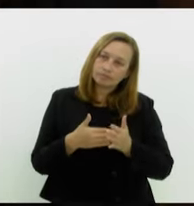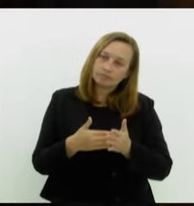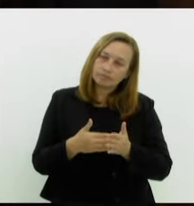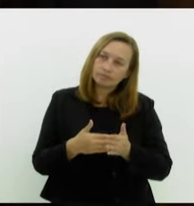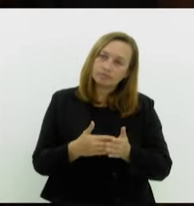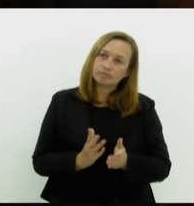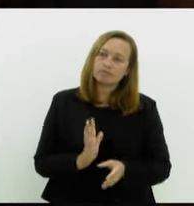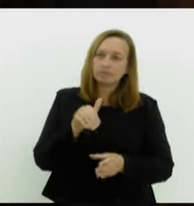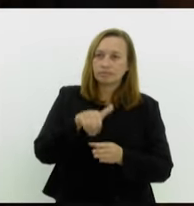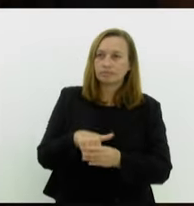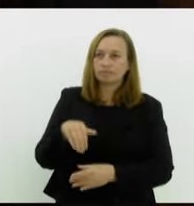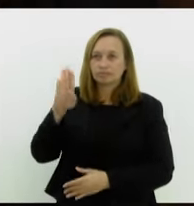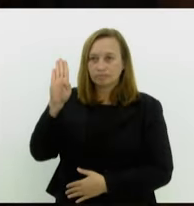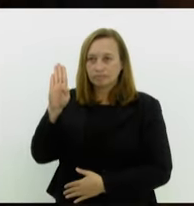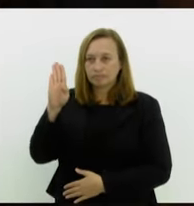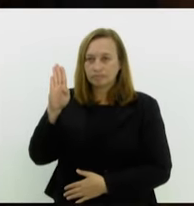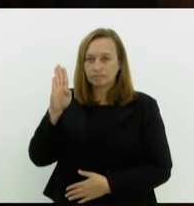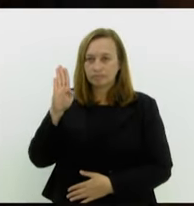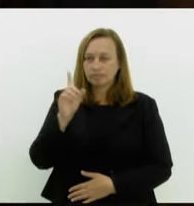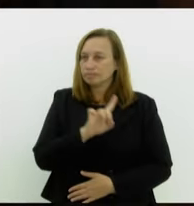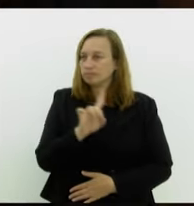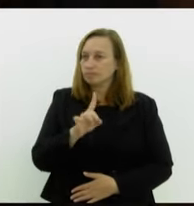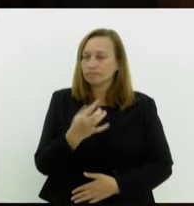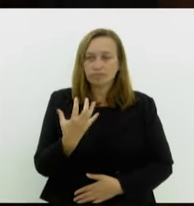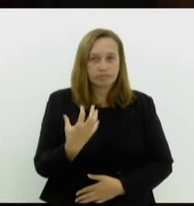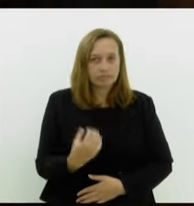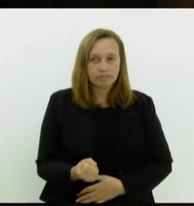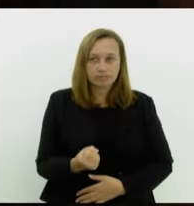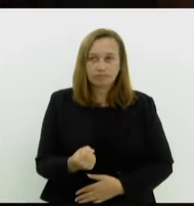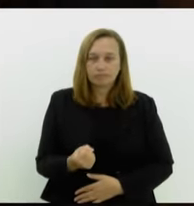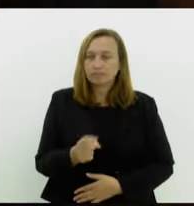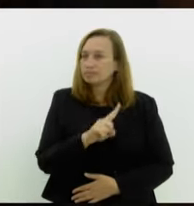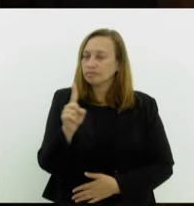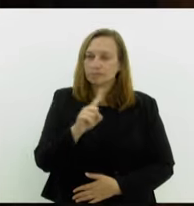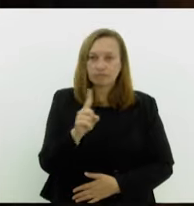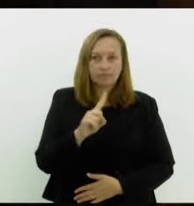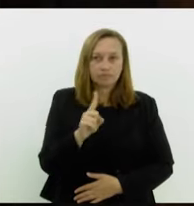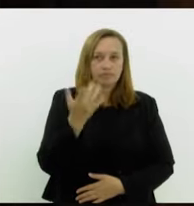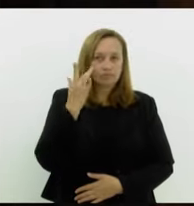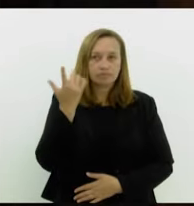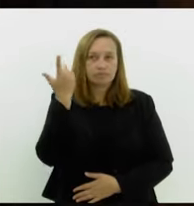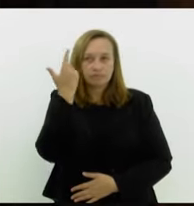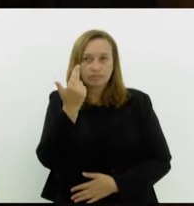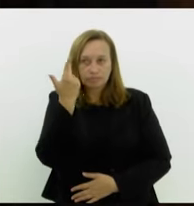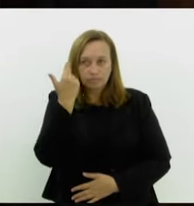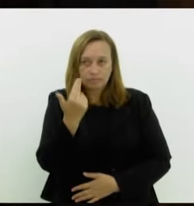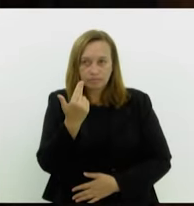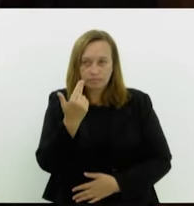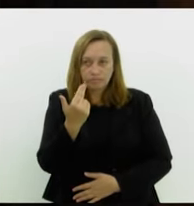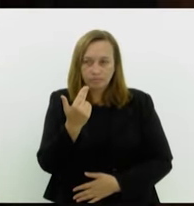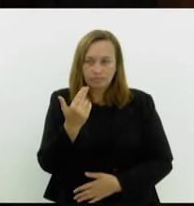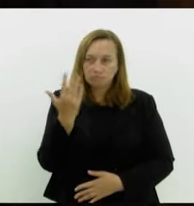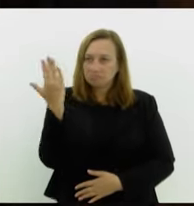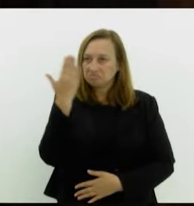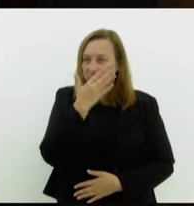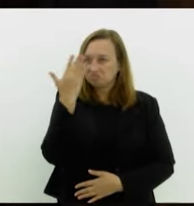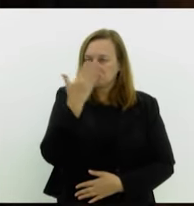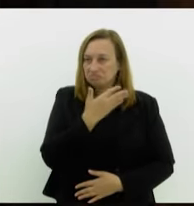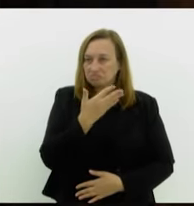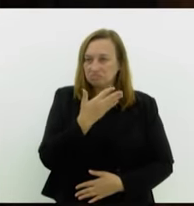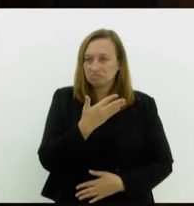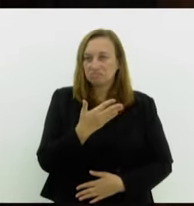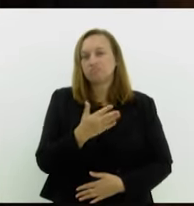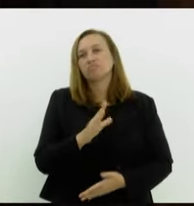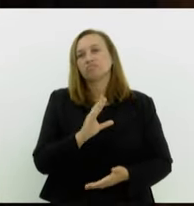estejam firmes e não aceitemos não normalizem nenhuma invisibilização nenhum